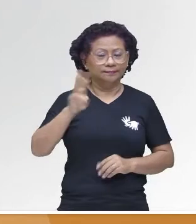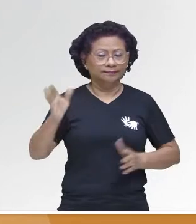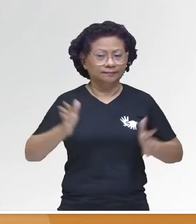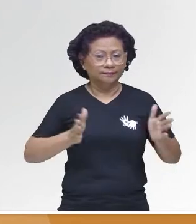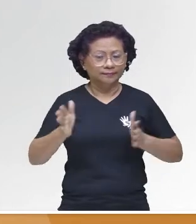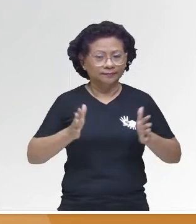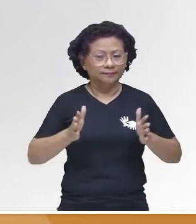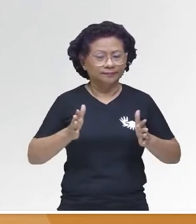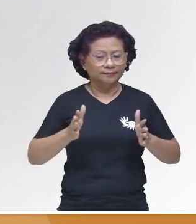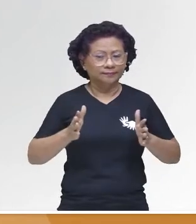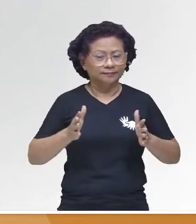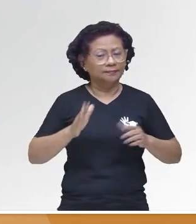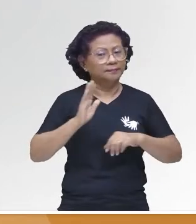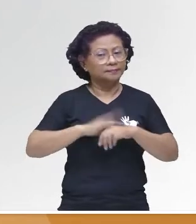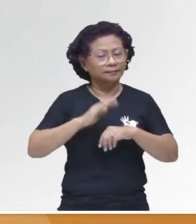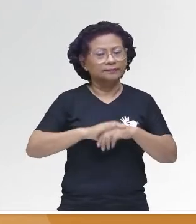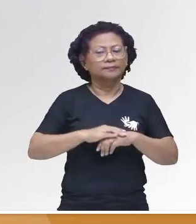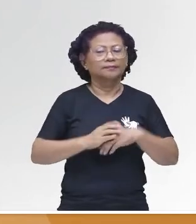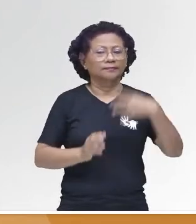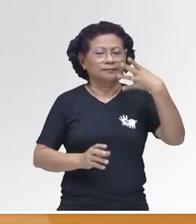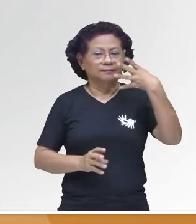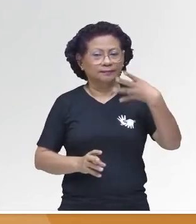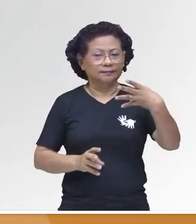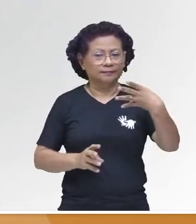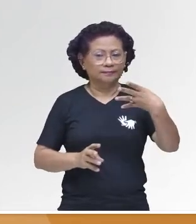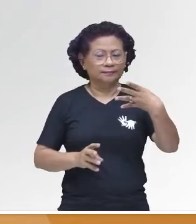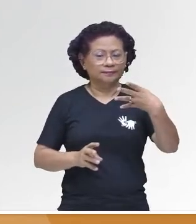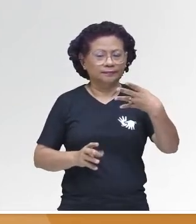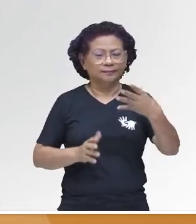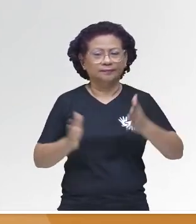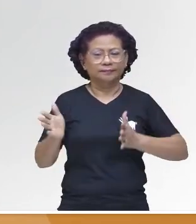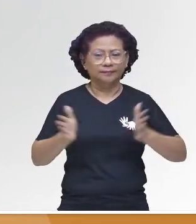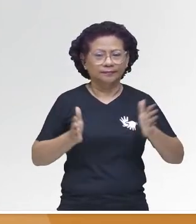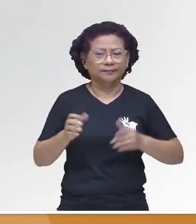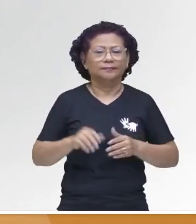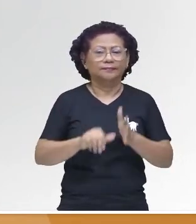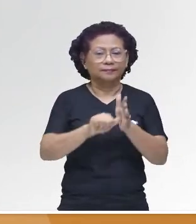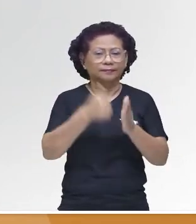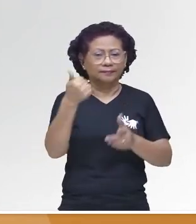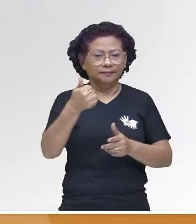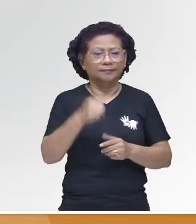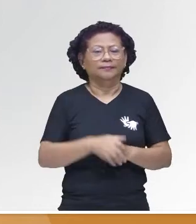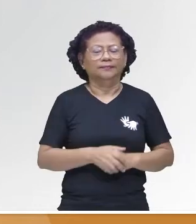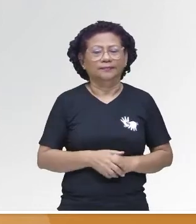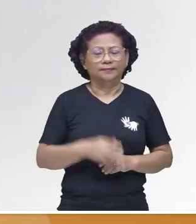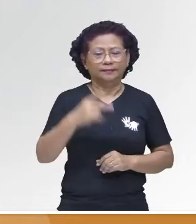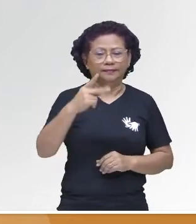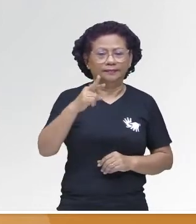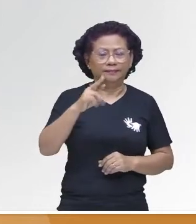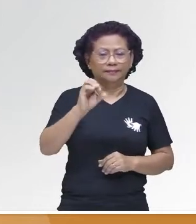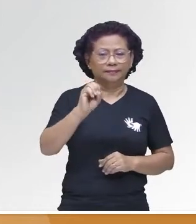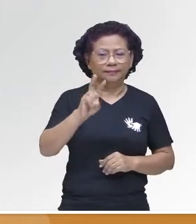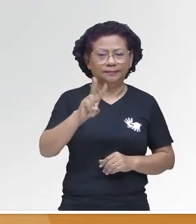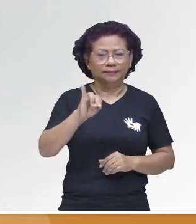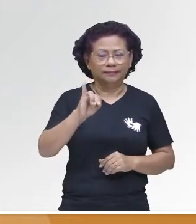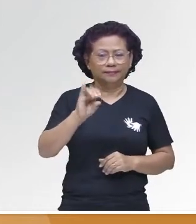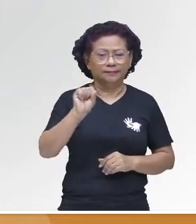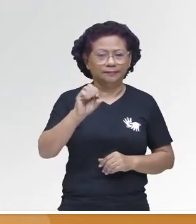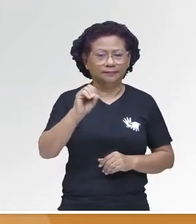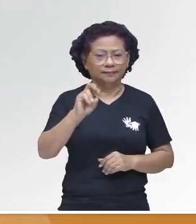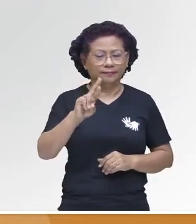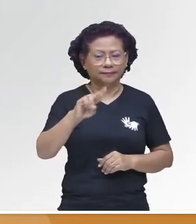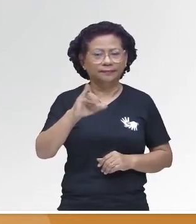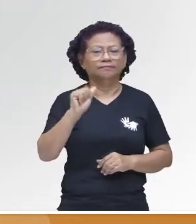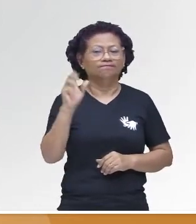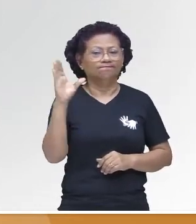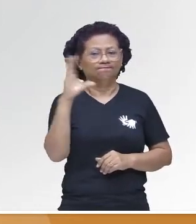4 períodos regenciais. A regência trina provisória, eram 3 regentes que ficaram